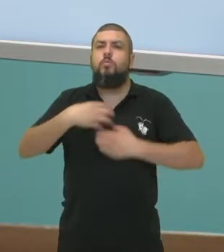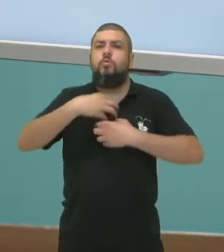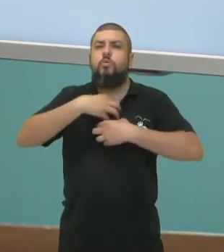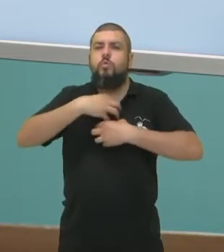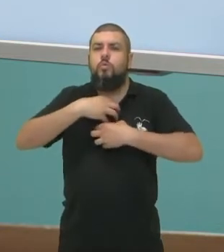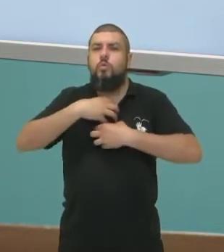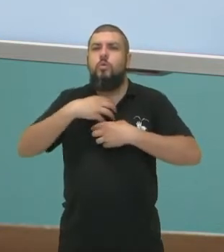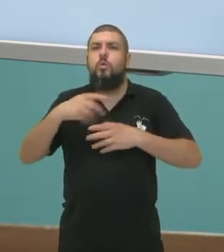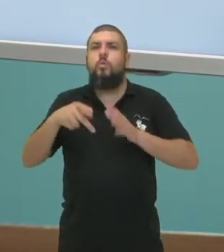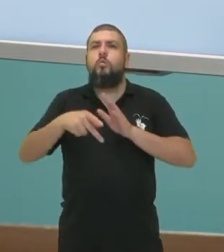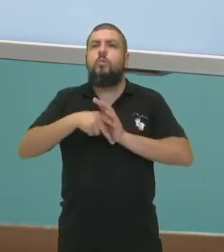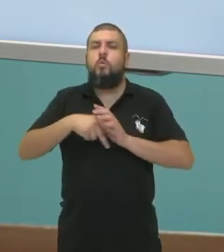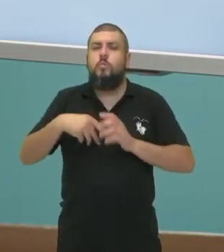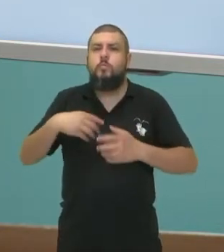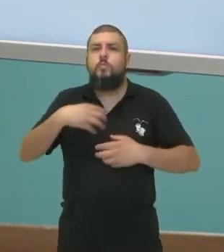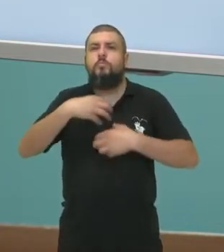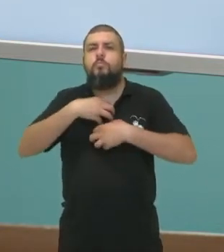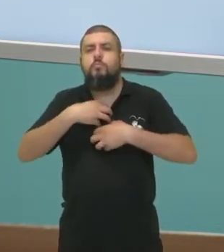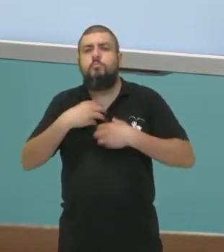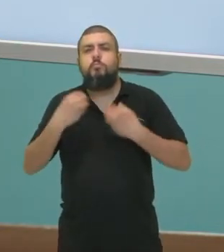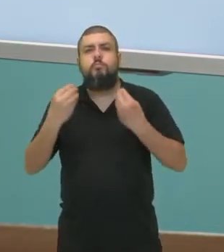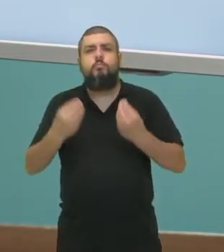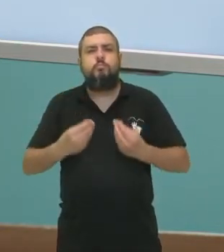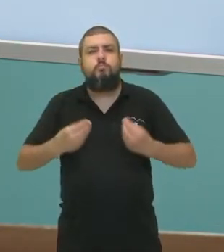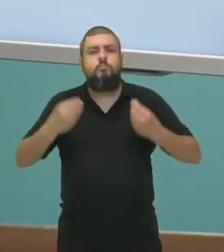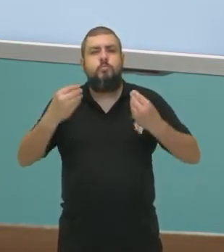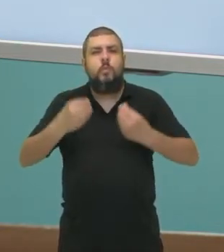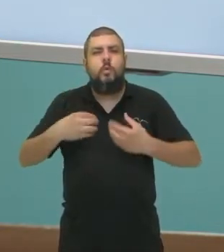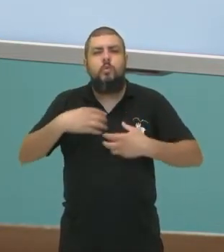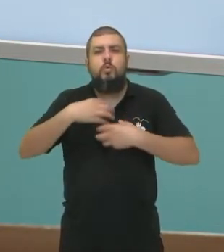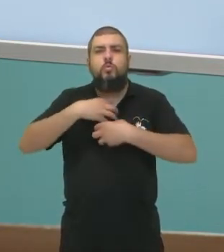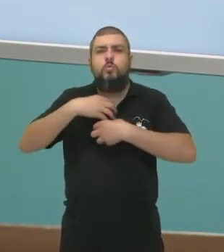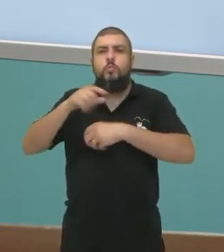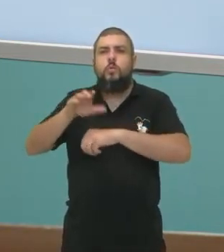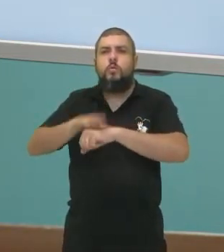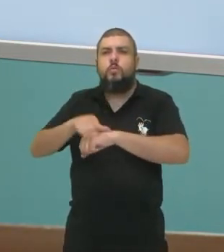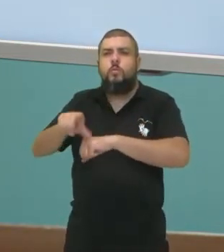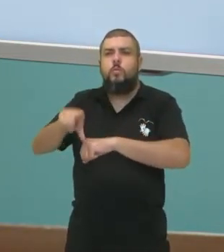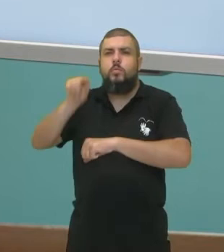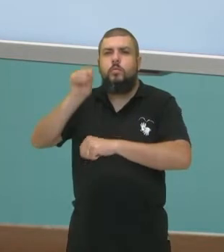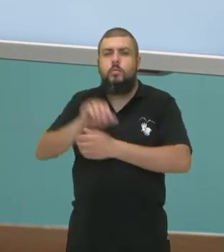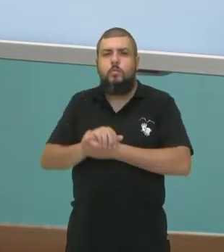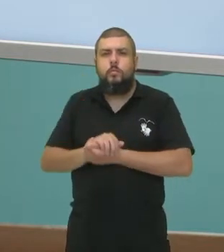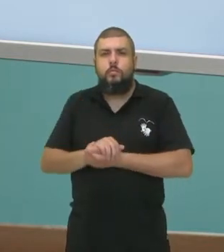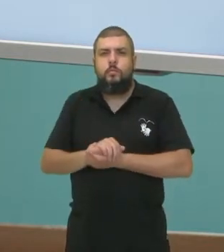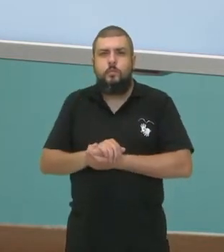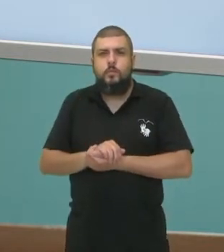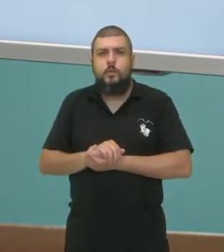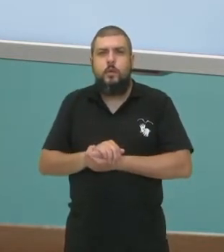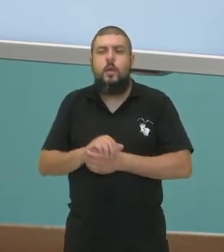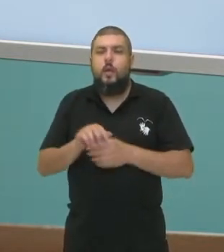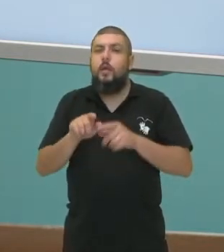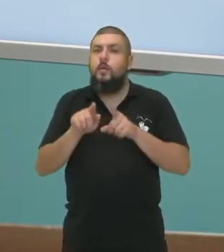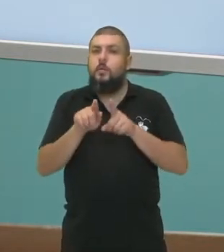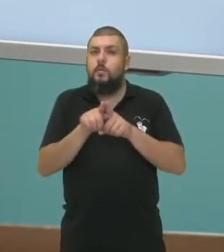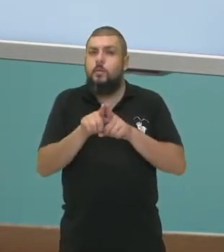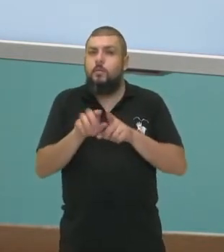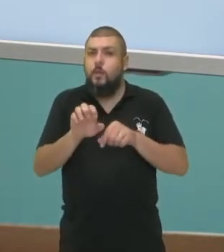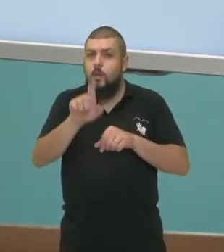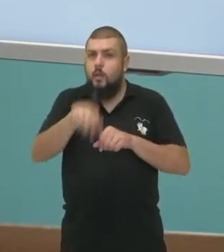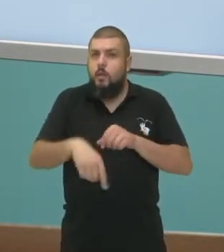estilo próprio, seus gostos, as suas preferências. Então, é como se fosse um status, né? E buscando, dessa forma,